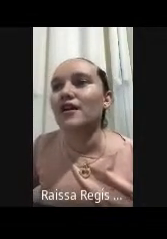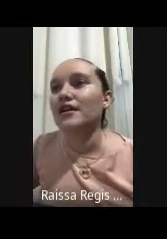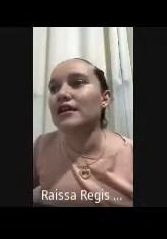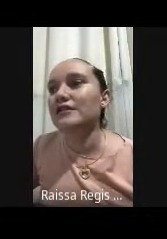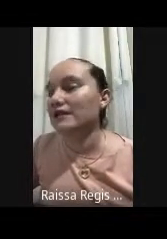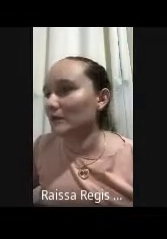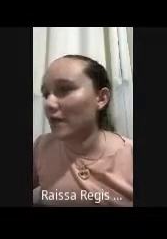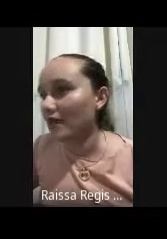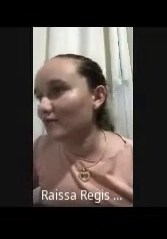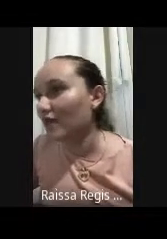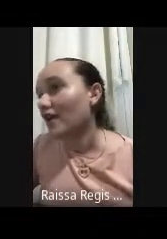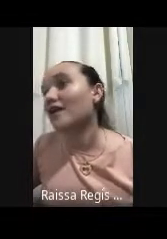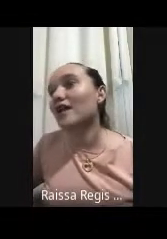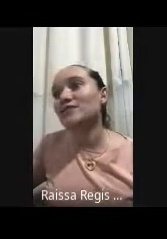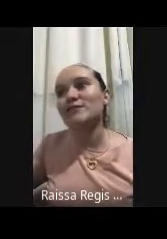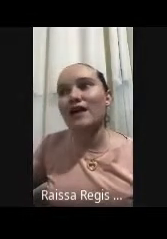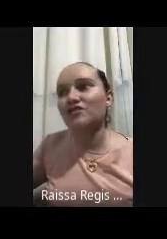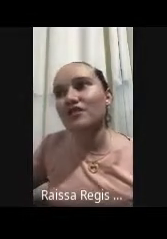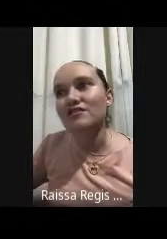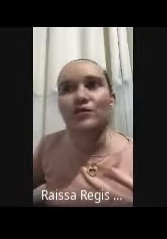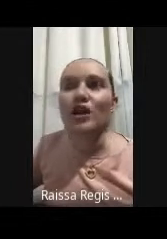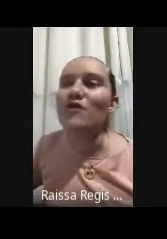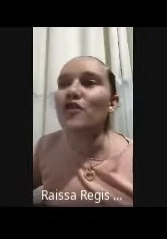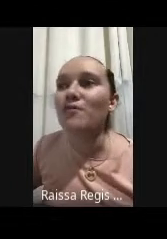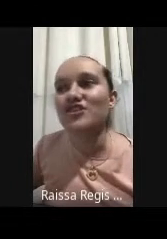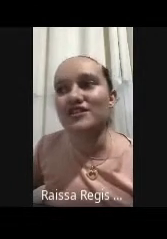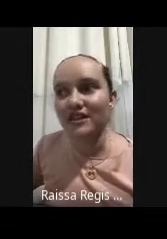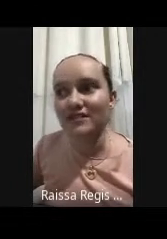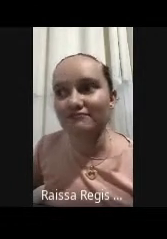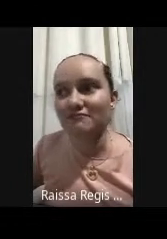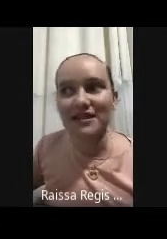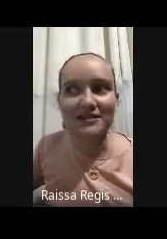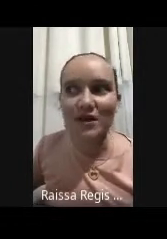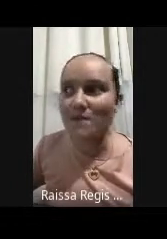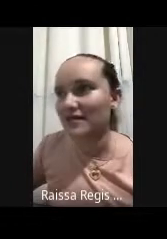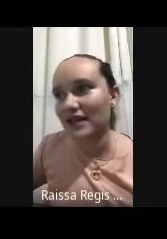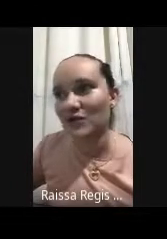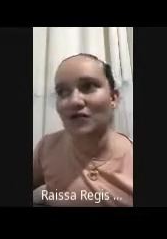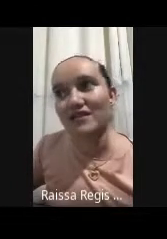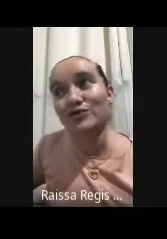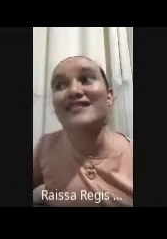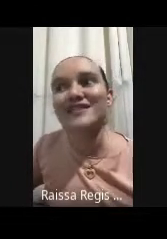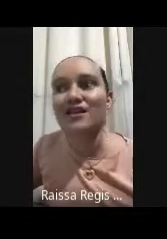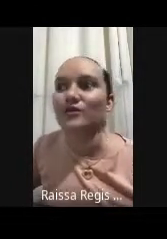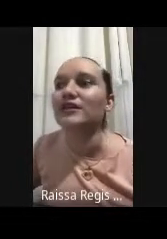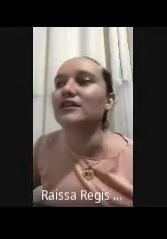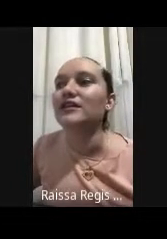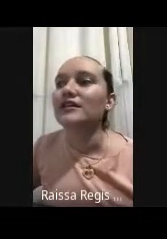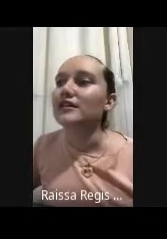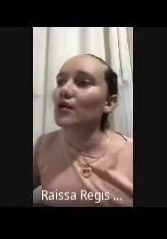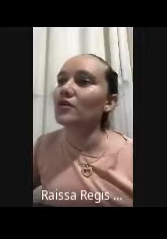Aqui tá também. E temos as placas de trânsito, que é uma forma de escrita, mas não representa a língua falada, é um desenho,